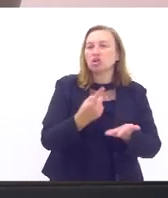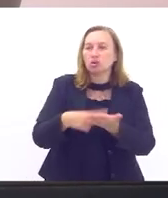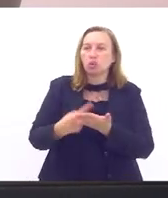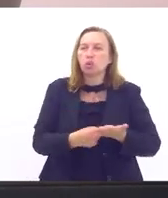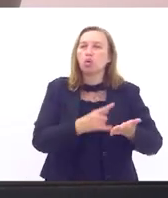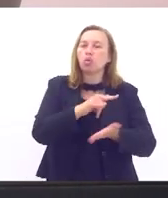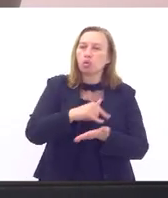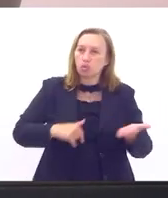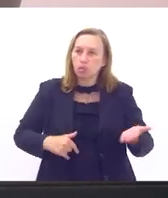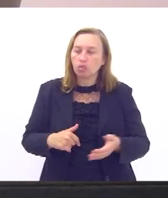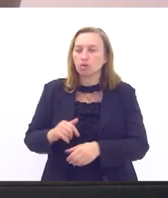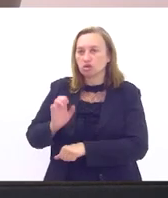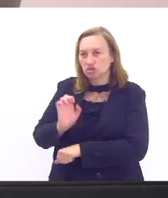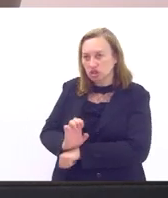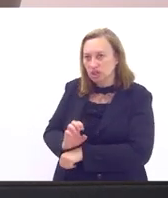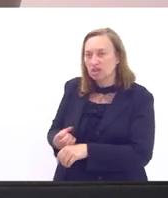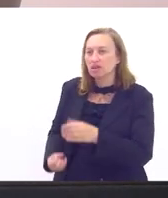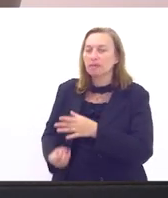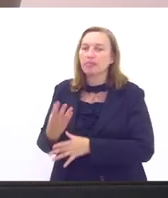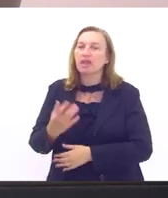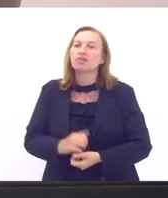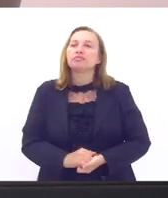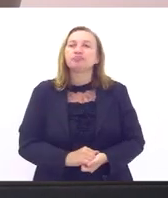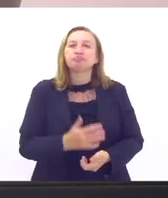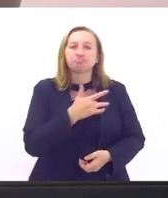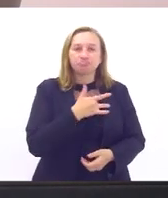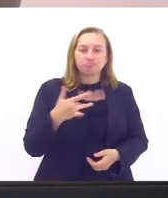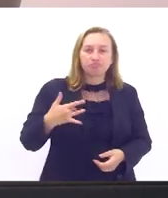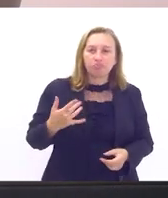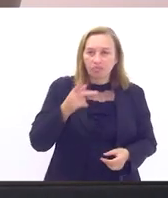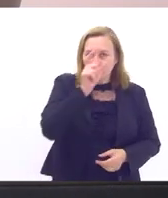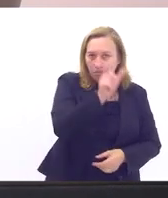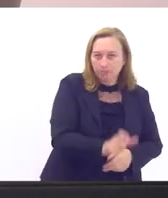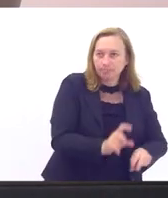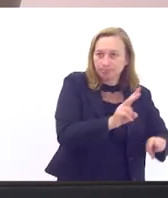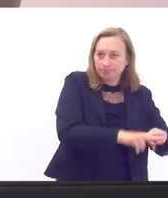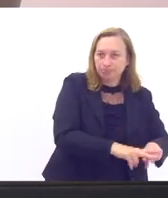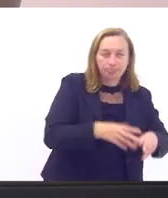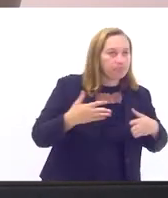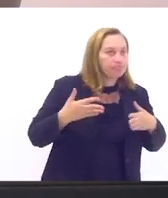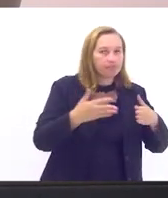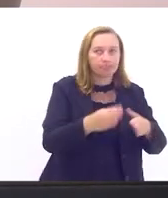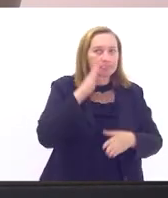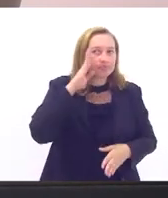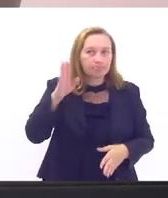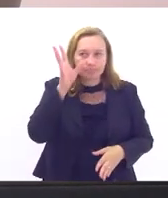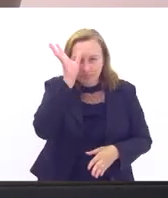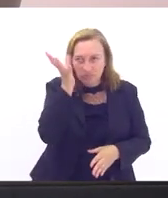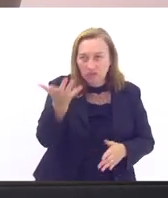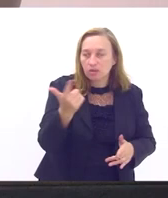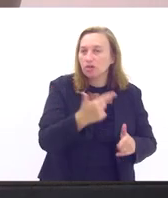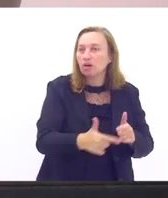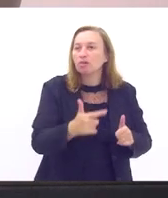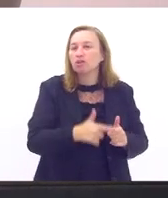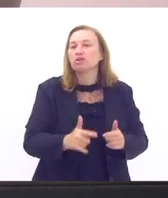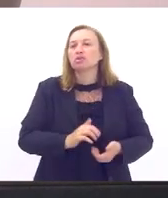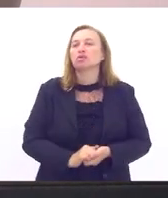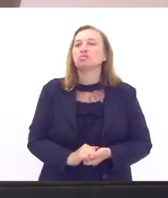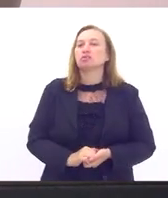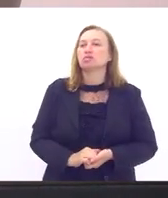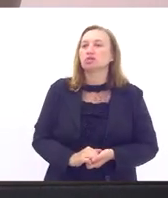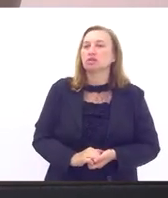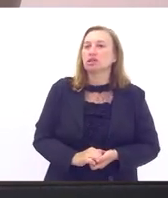pelo Estado, cuja a saúde prisional é central para a resolução desse problema e onde